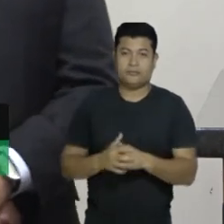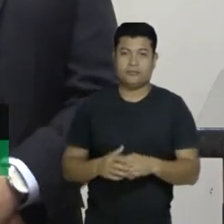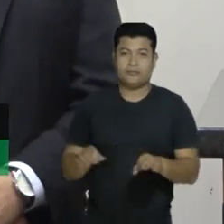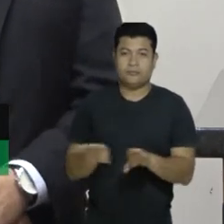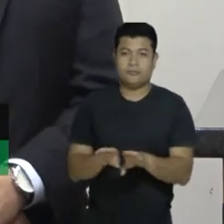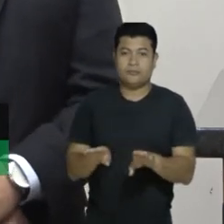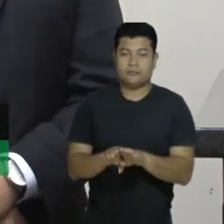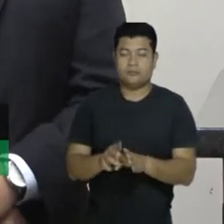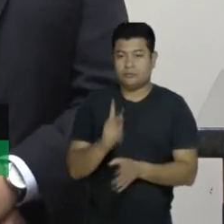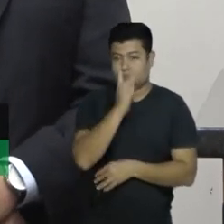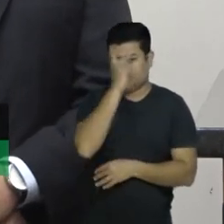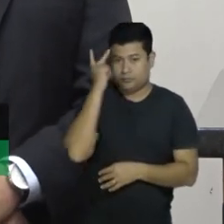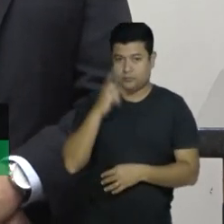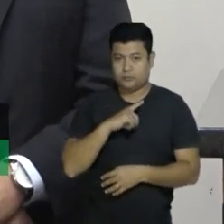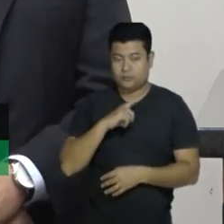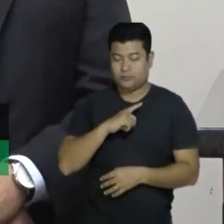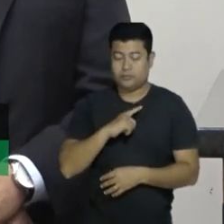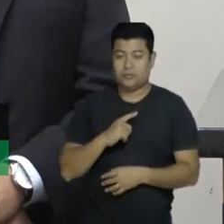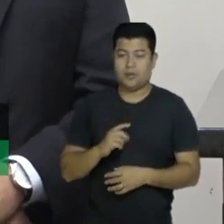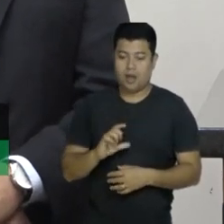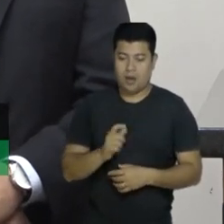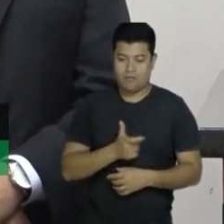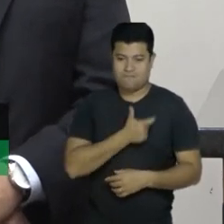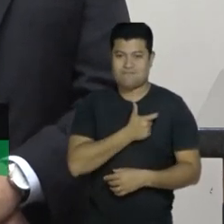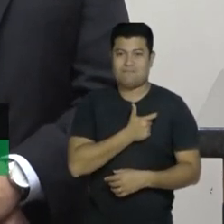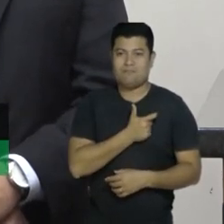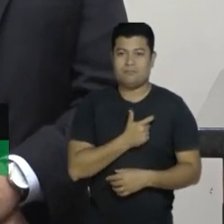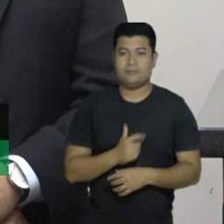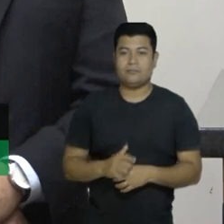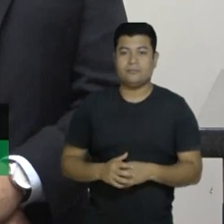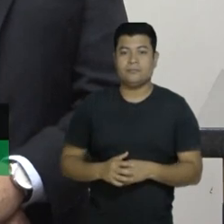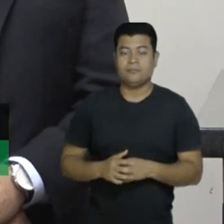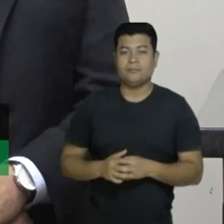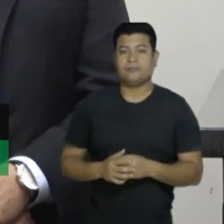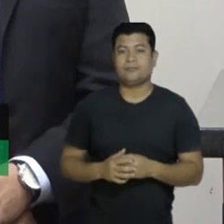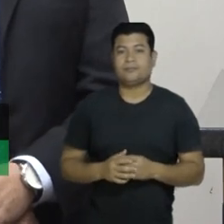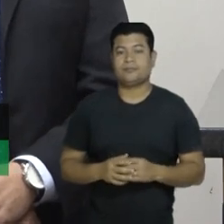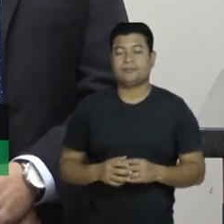com a medalha de Amigo da Marinha e outras condecorações da Marinha do Brasil,